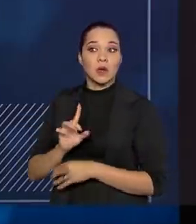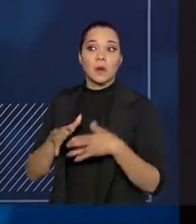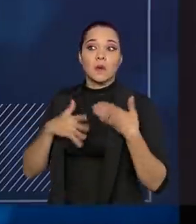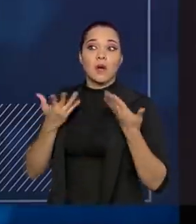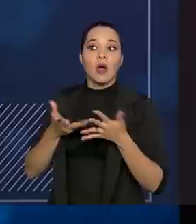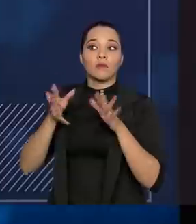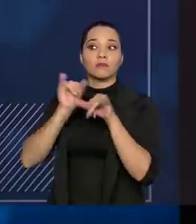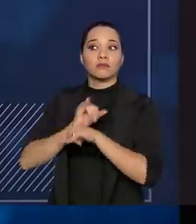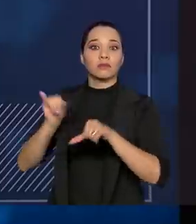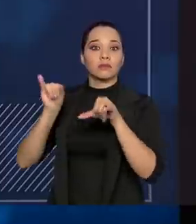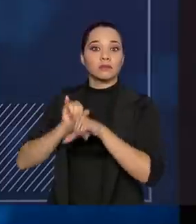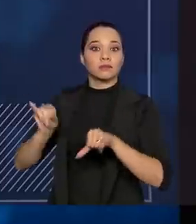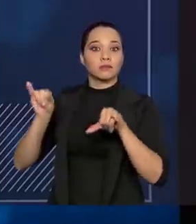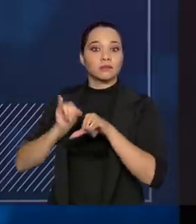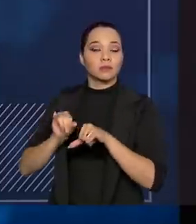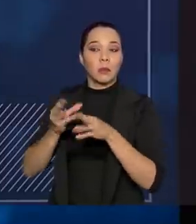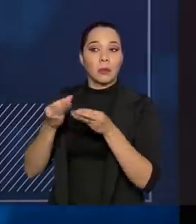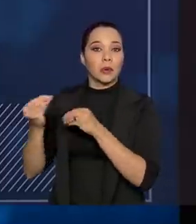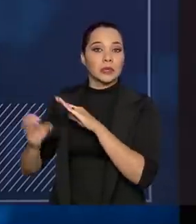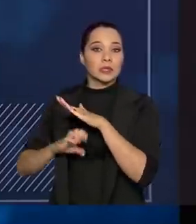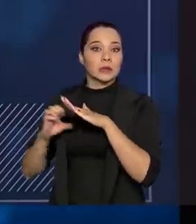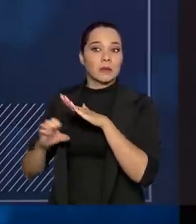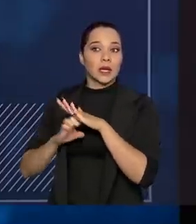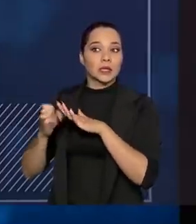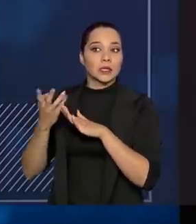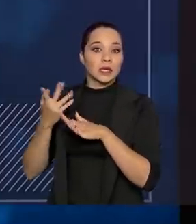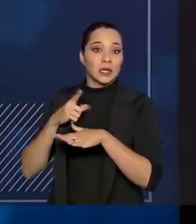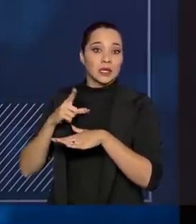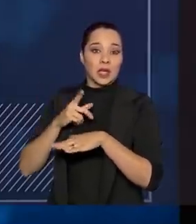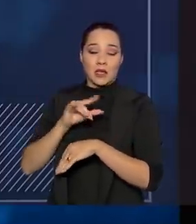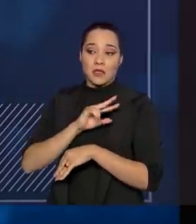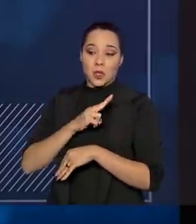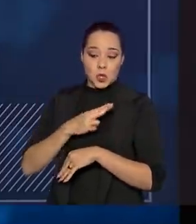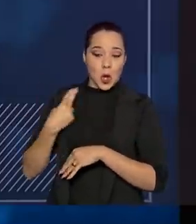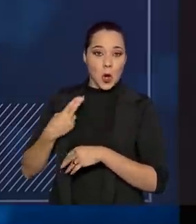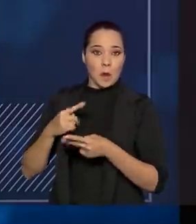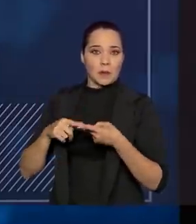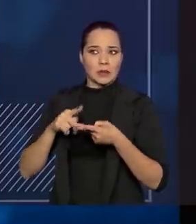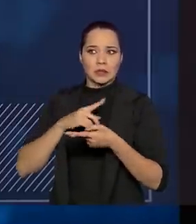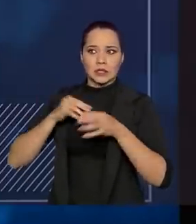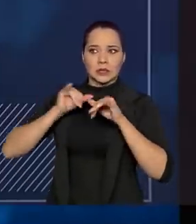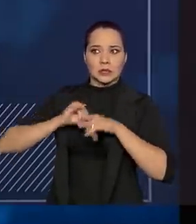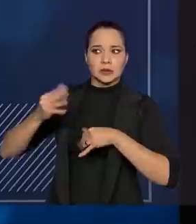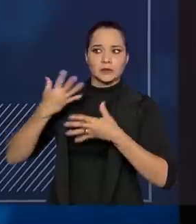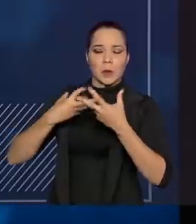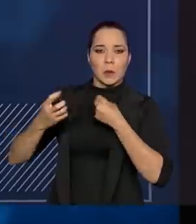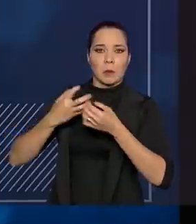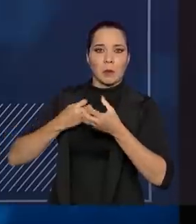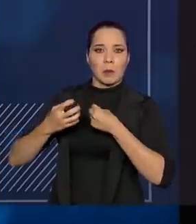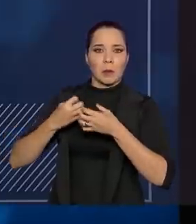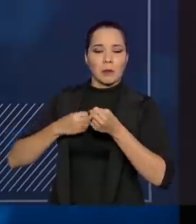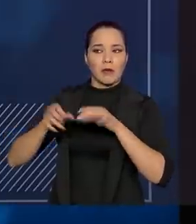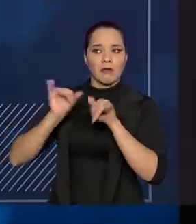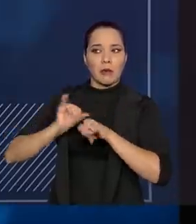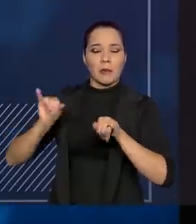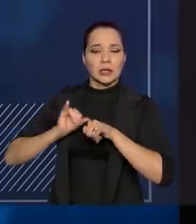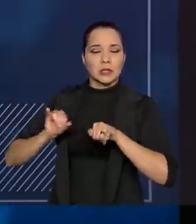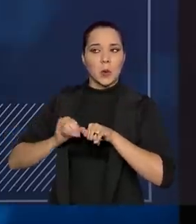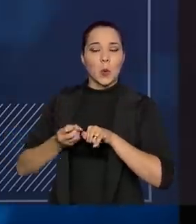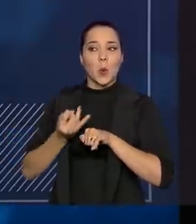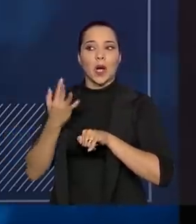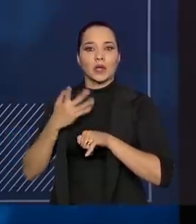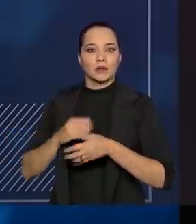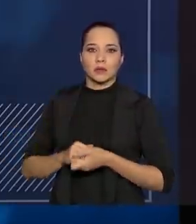são os dados que muitas empresas elas têm a nosso respeito, né? Então, existe realmente uma assimetria informacional grande. Então,